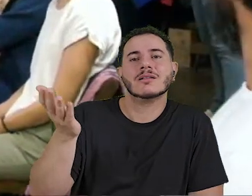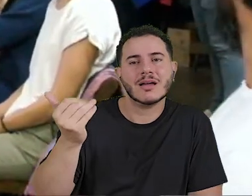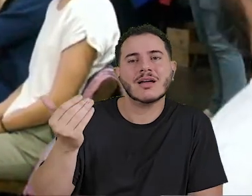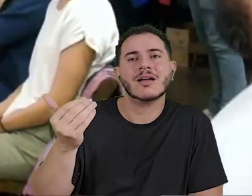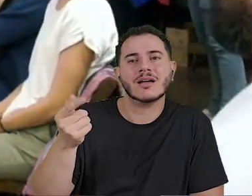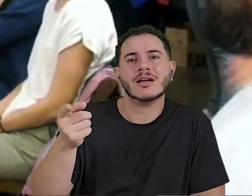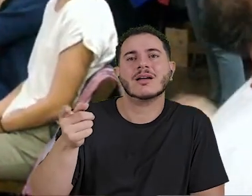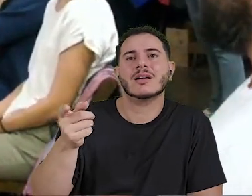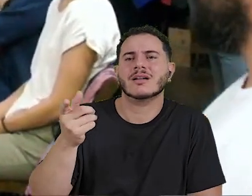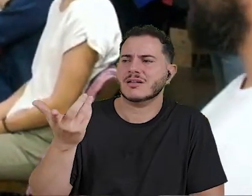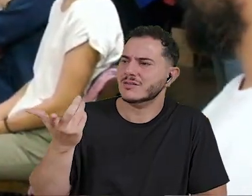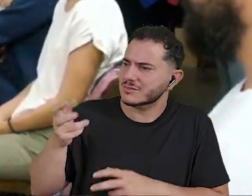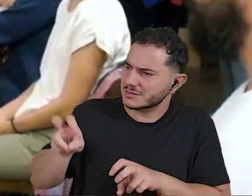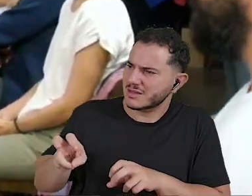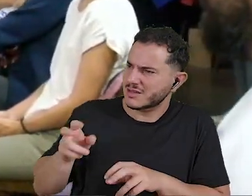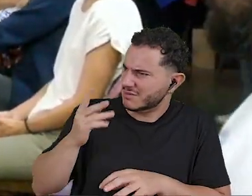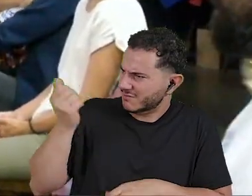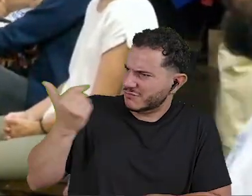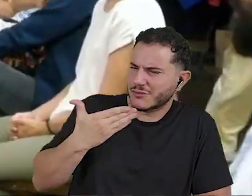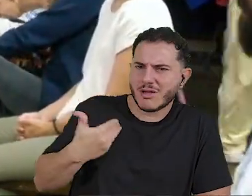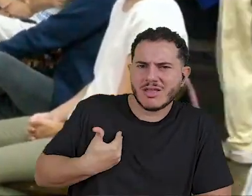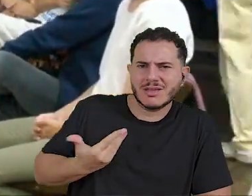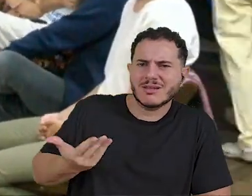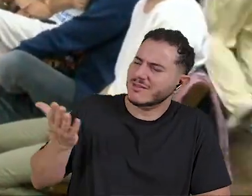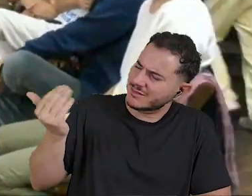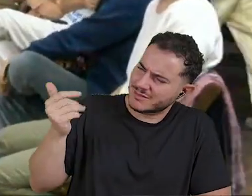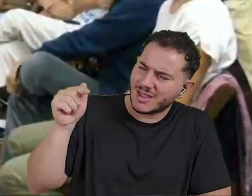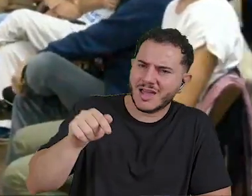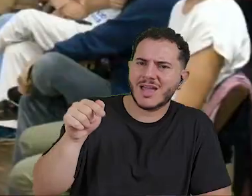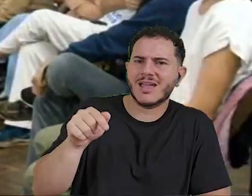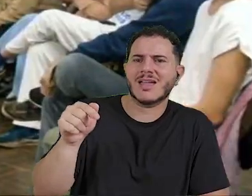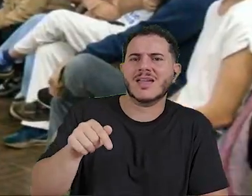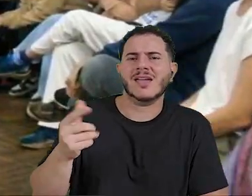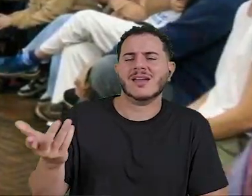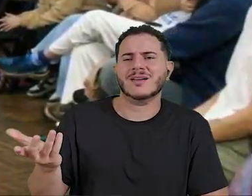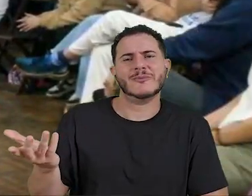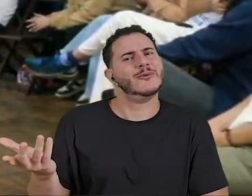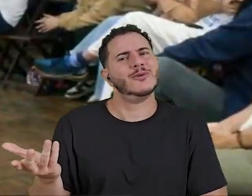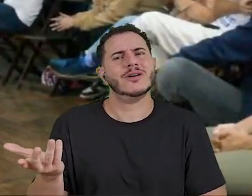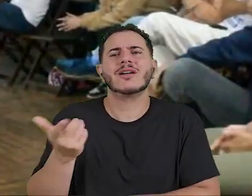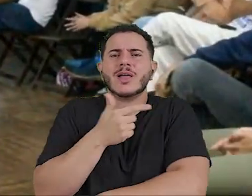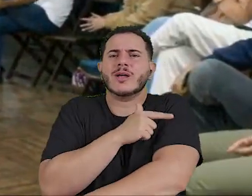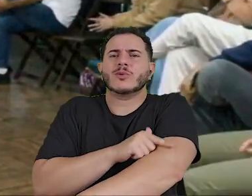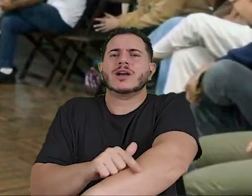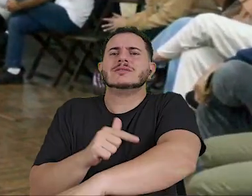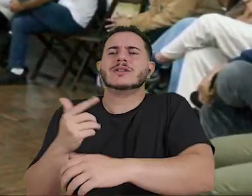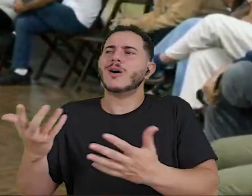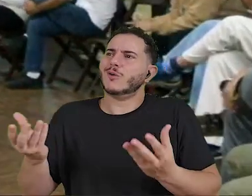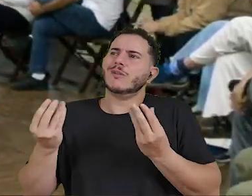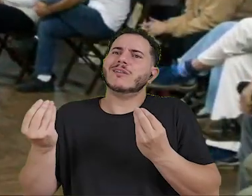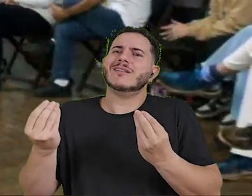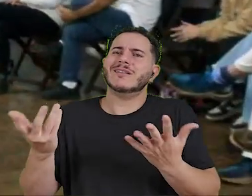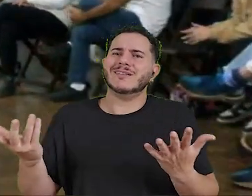aqui, quer desfazer de mim? Onde é que está a educação? Onde é que está a educação?